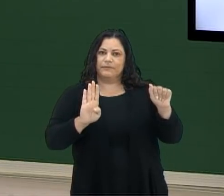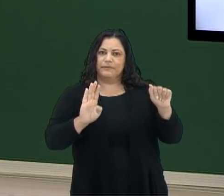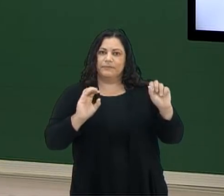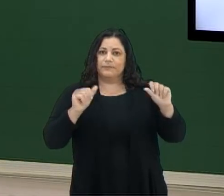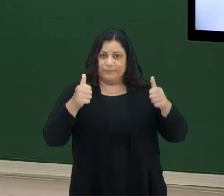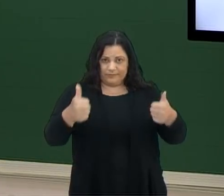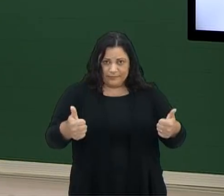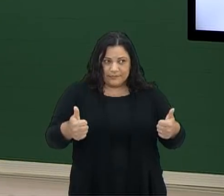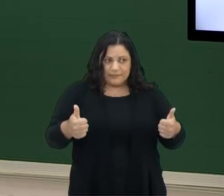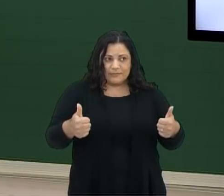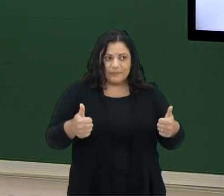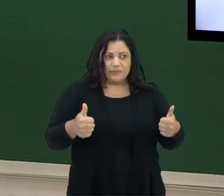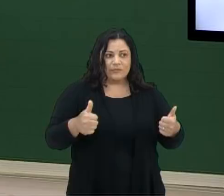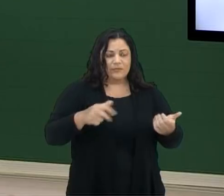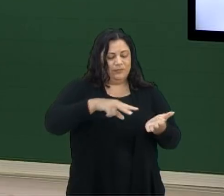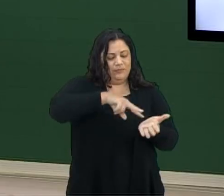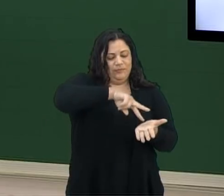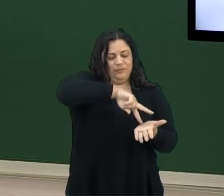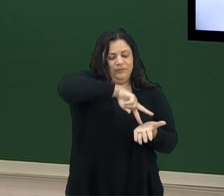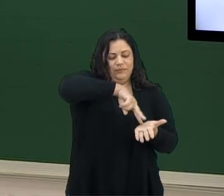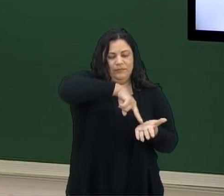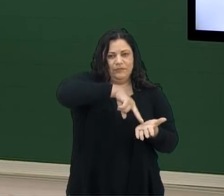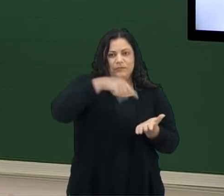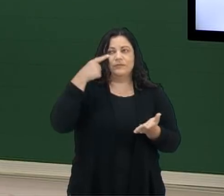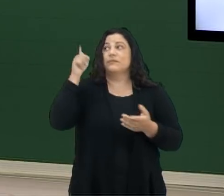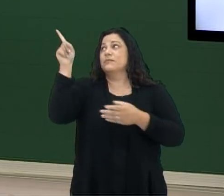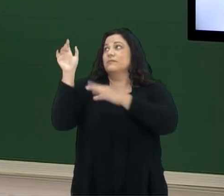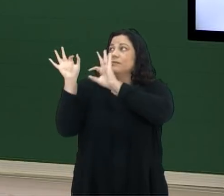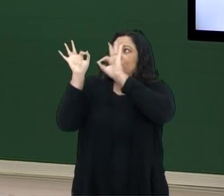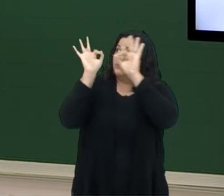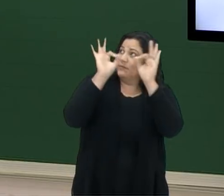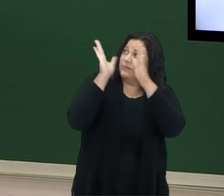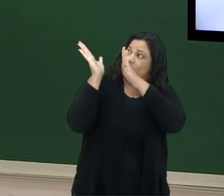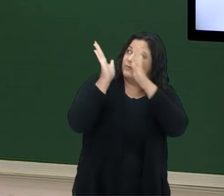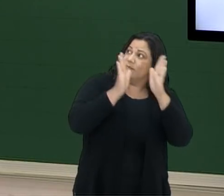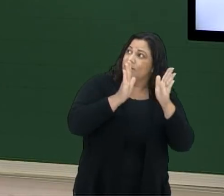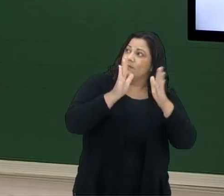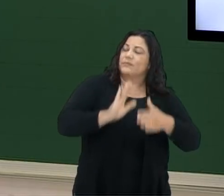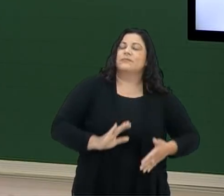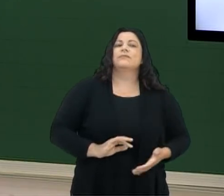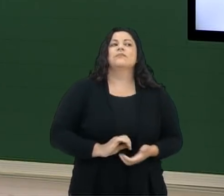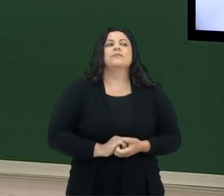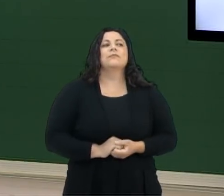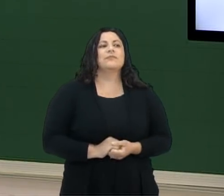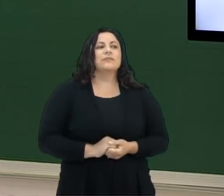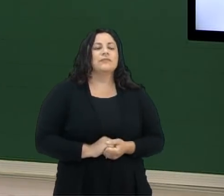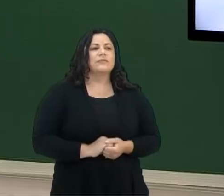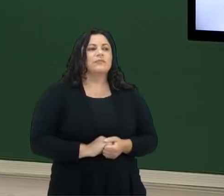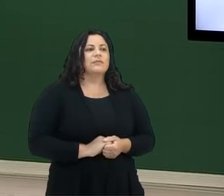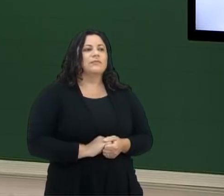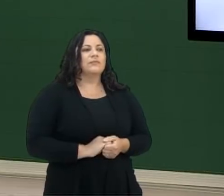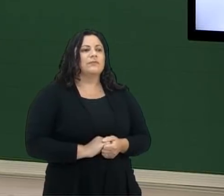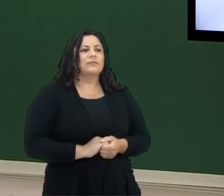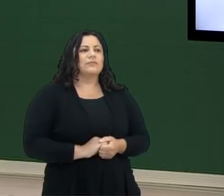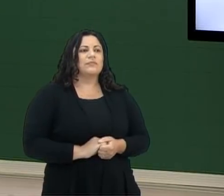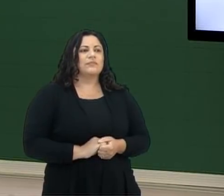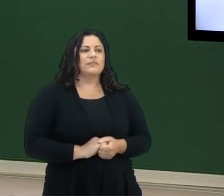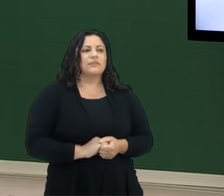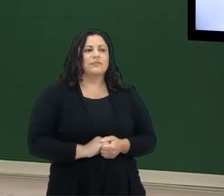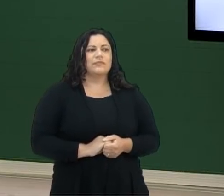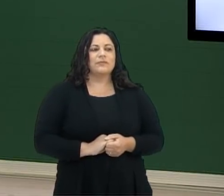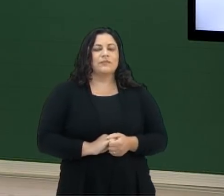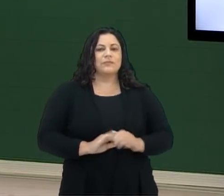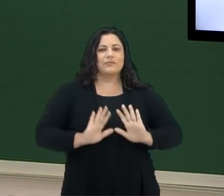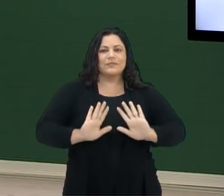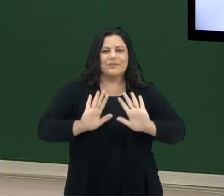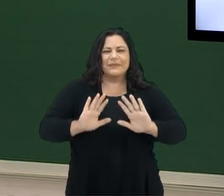ok? Abre do tamanho que você quer. Aí, a partir aqui do ponto A, você vai fazer um arco lá em cima. Opa, meu triângulo tá meio mole,